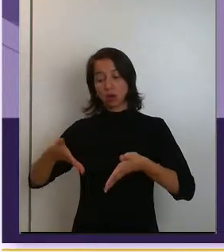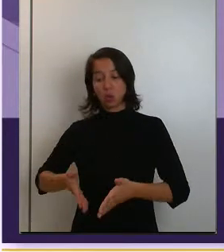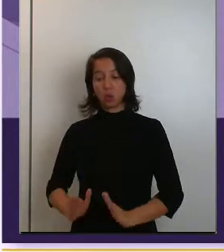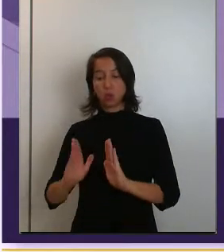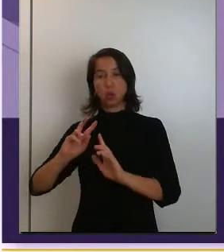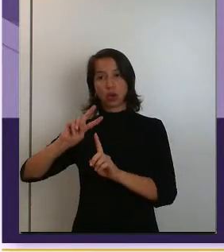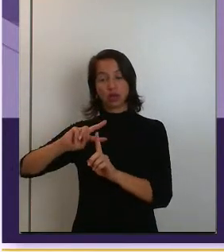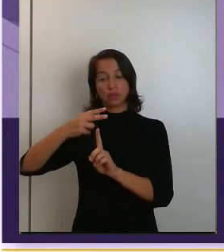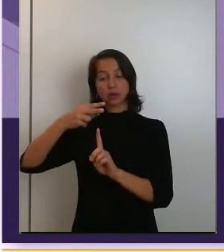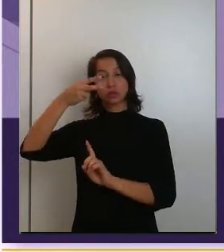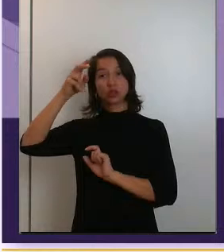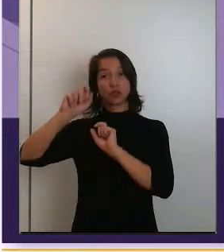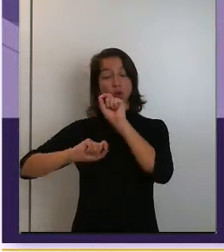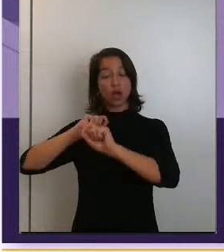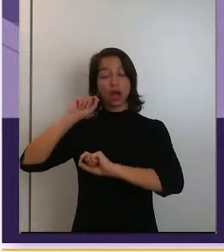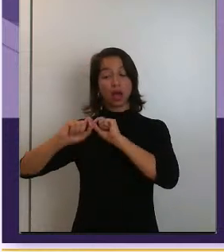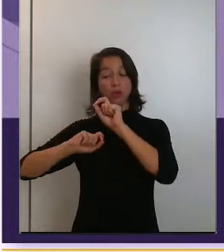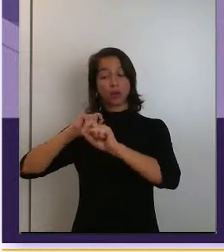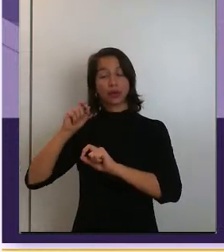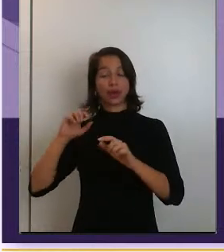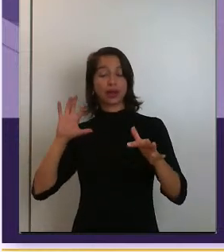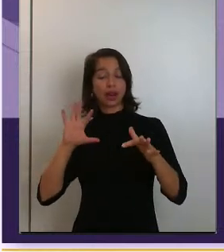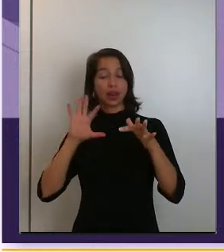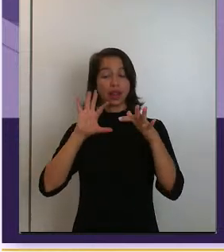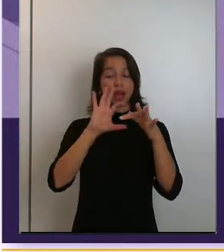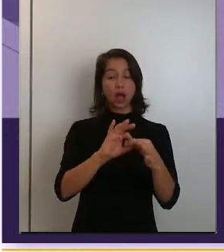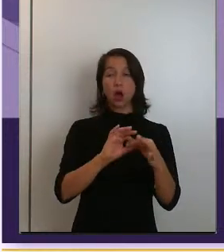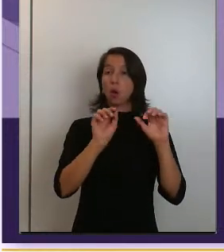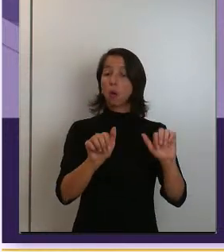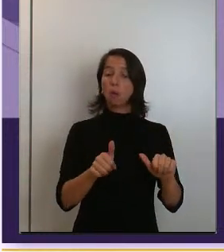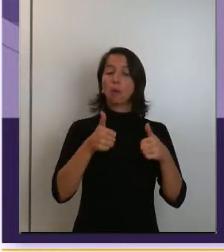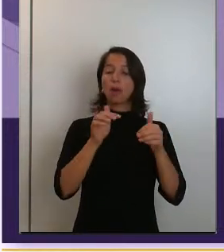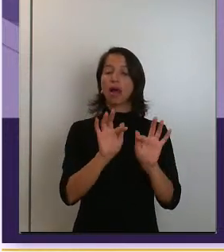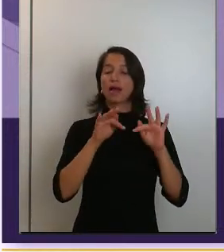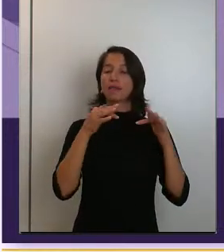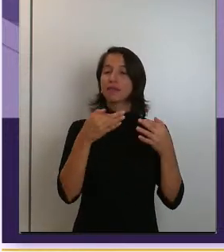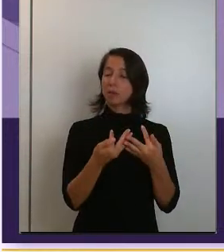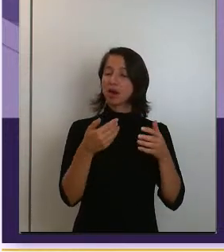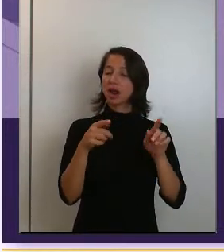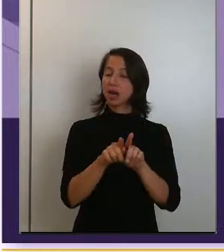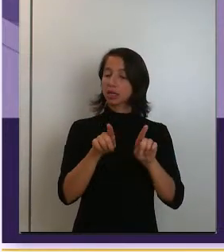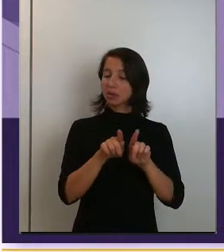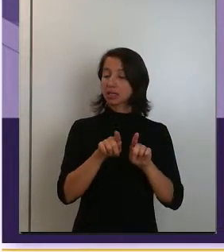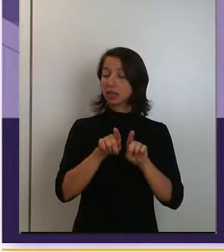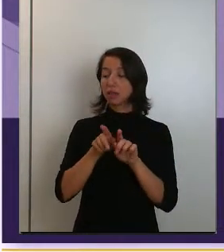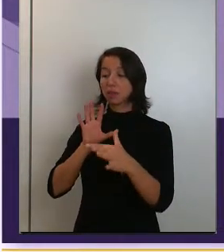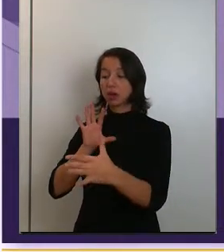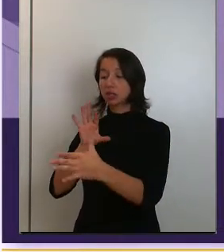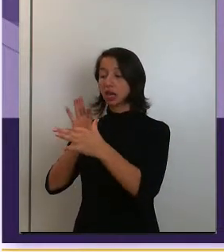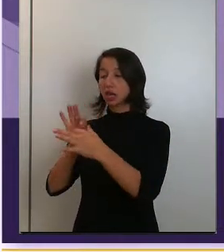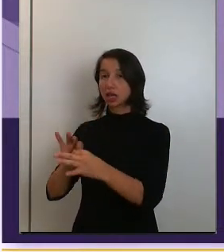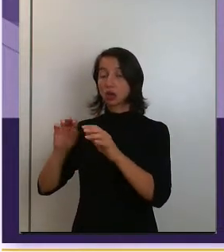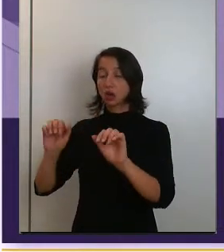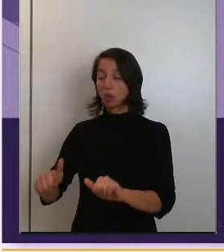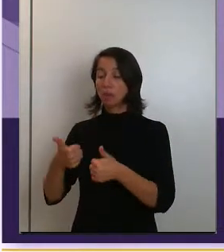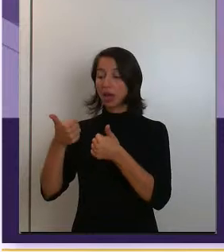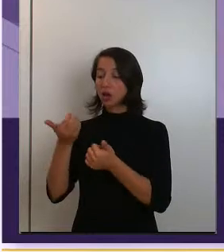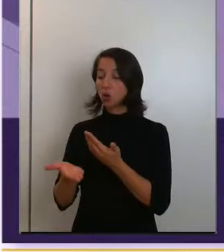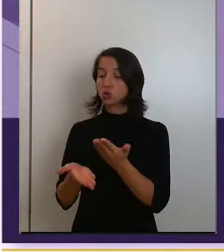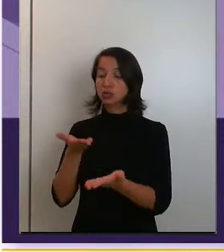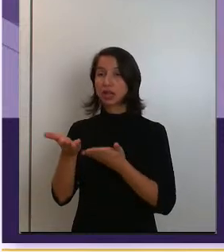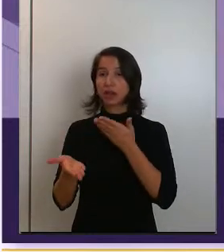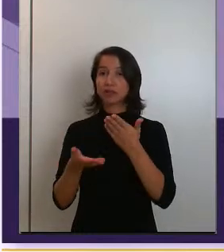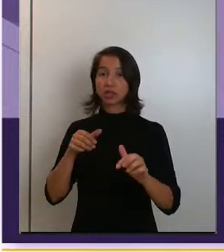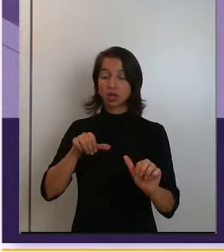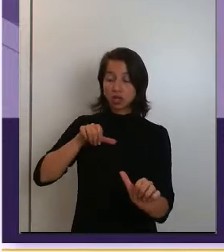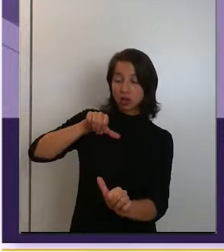trabalho reprodutivo pode ser conceituado como aquele que produz bens ou serviços que possuem valor de troca, e ele é recompensado